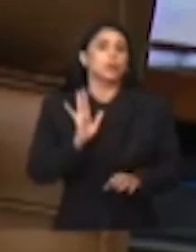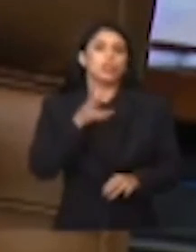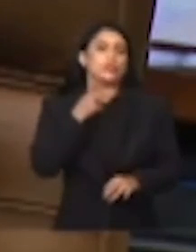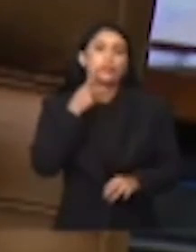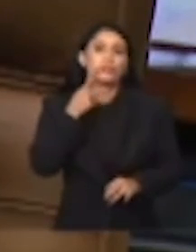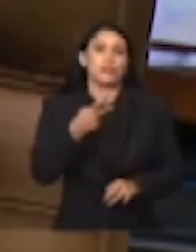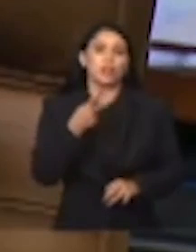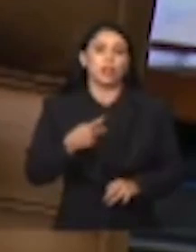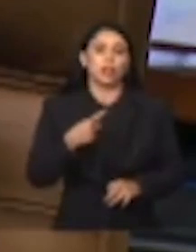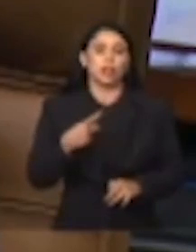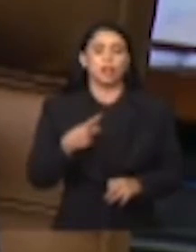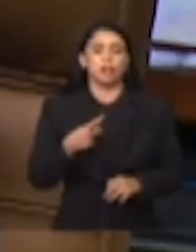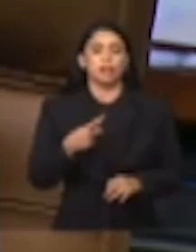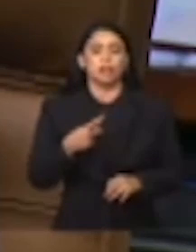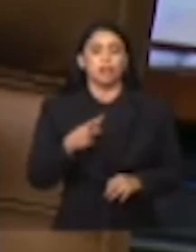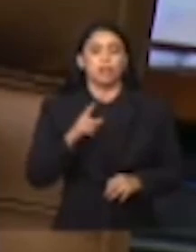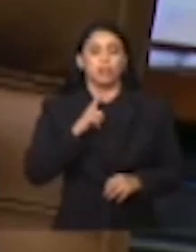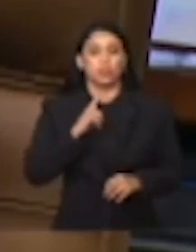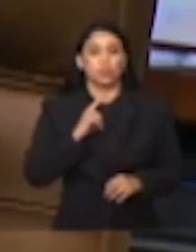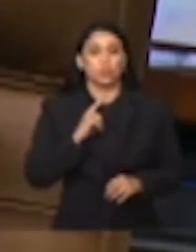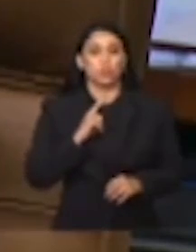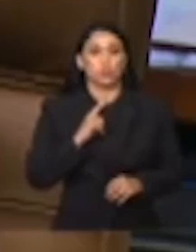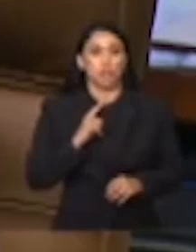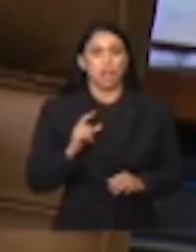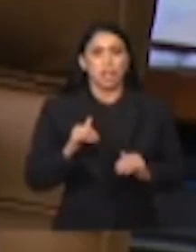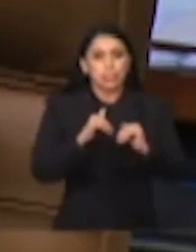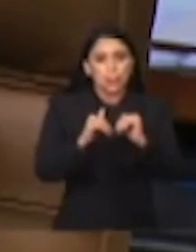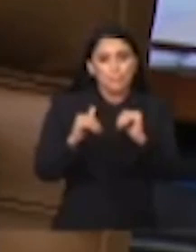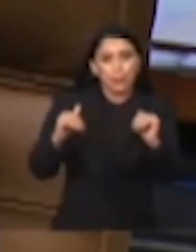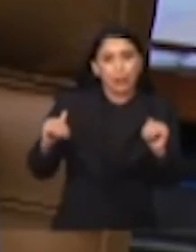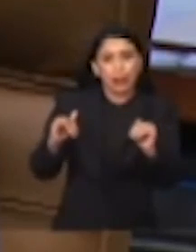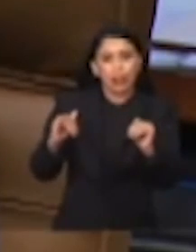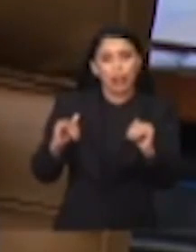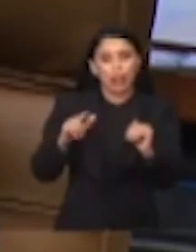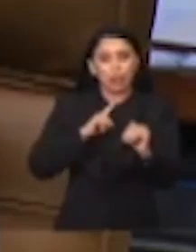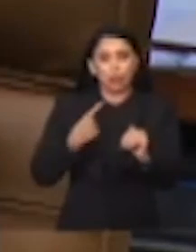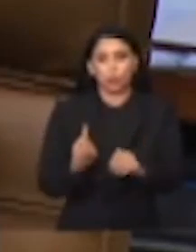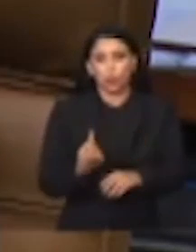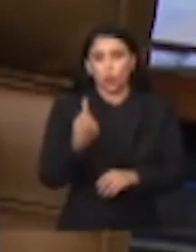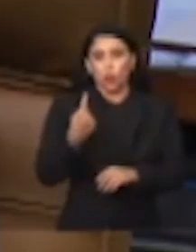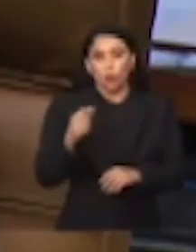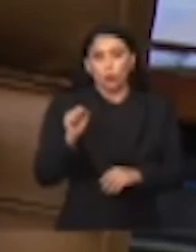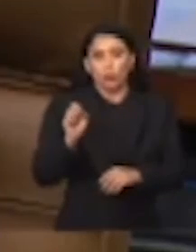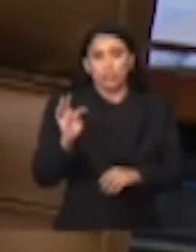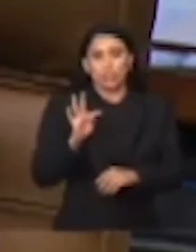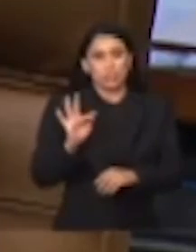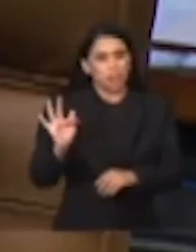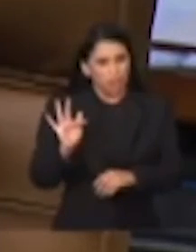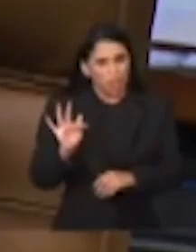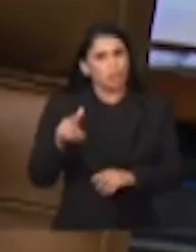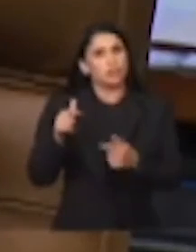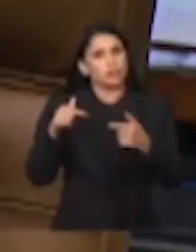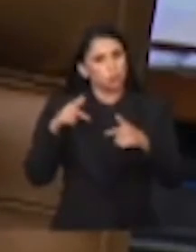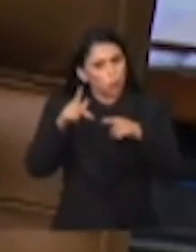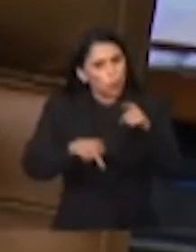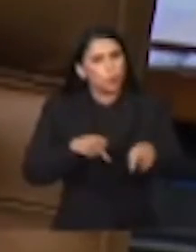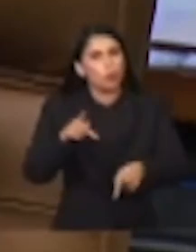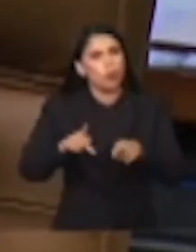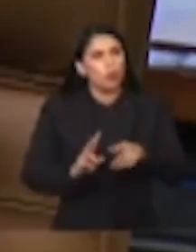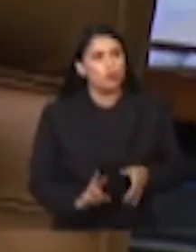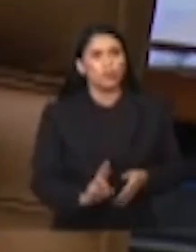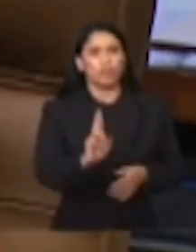por aí que somos Ilhas e somos um tribunal de um país de um povo